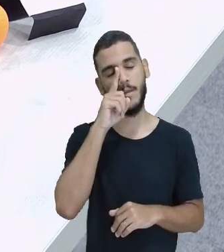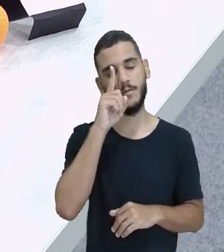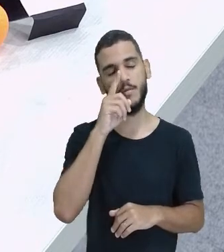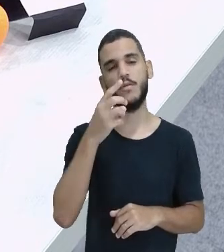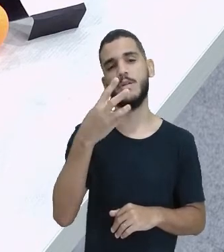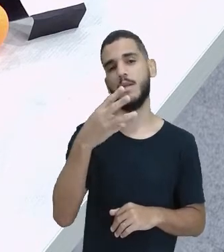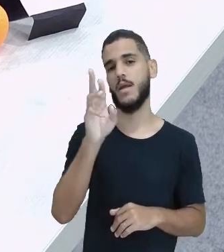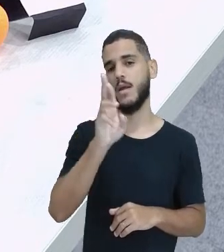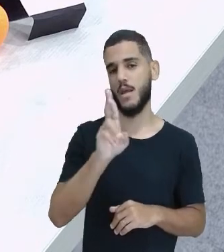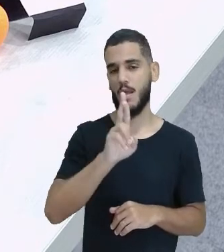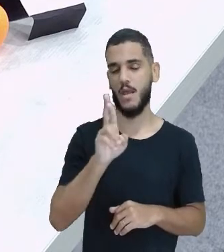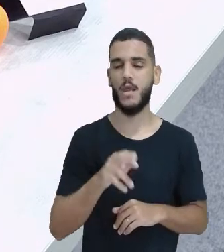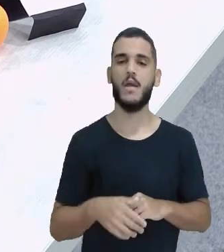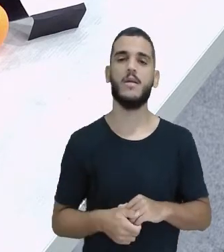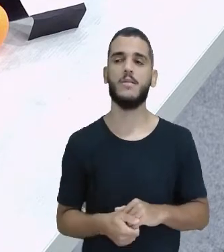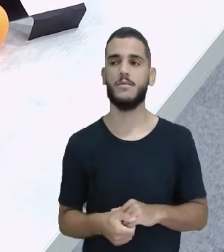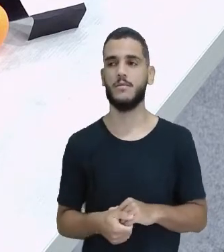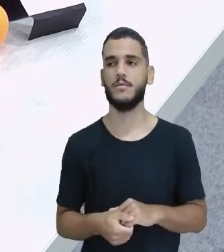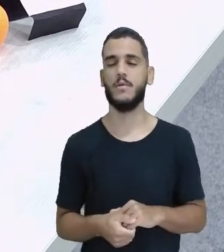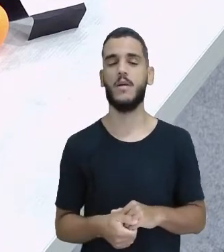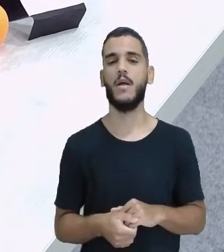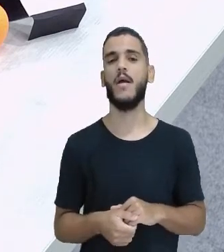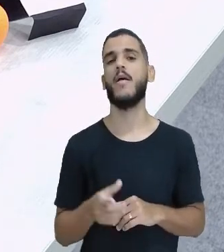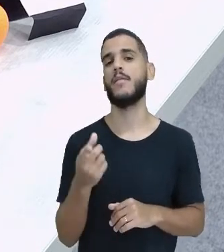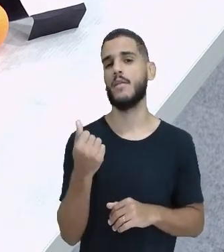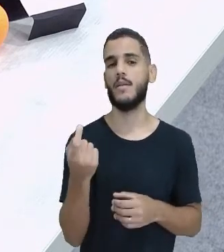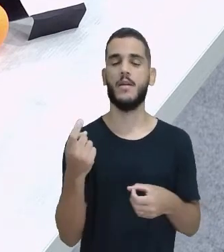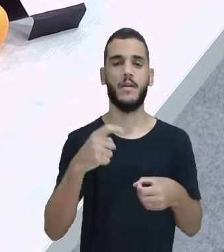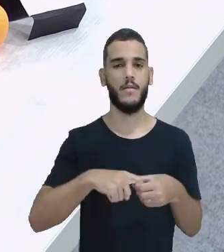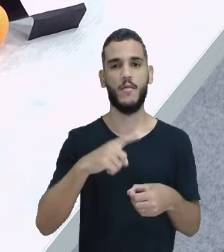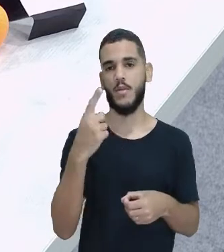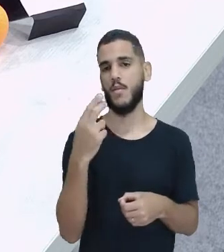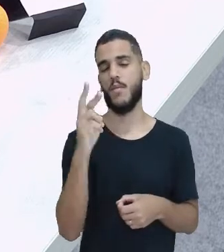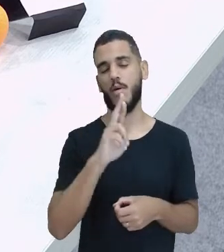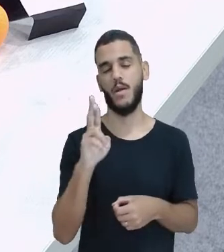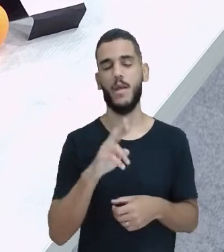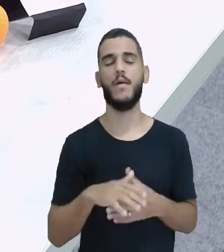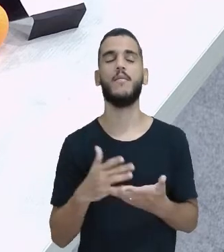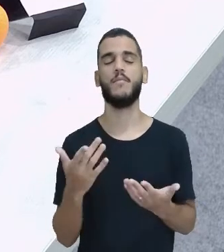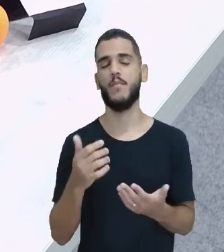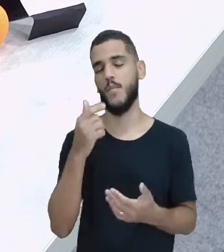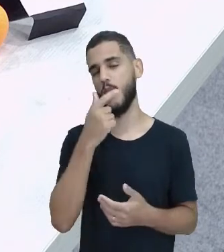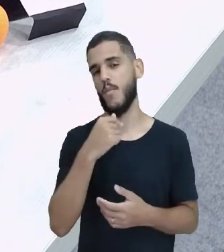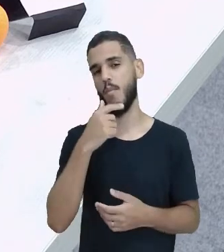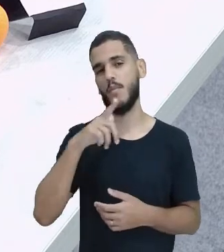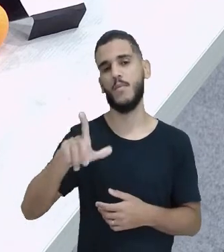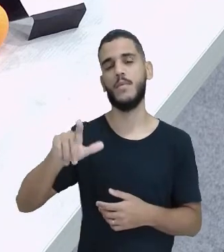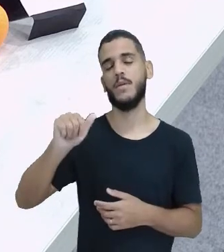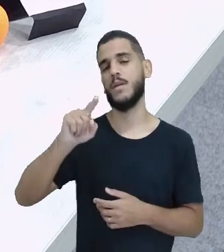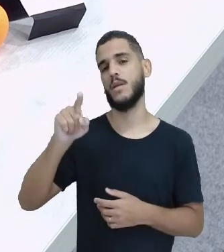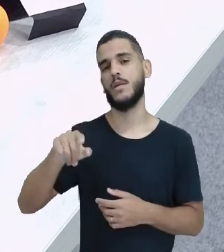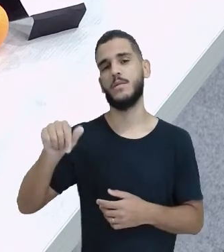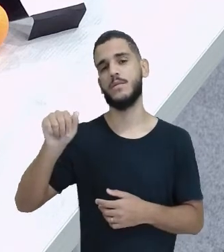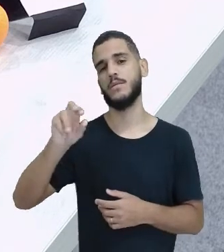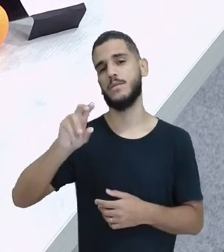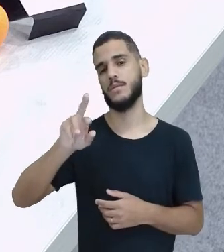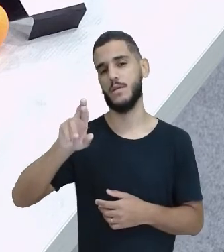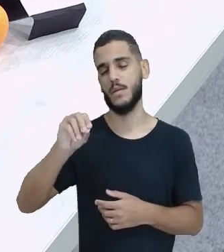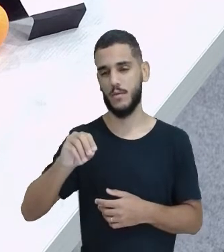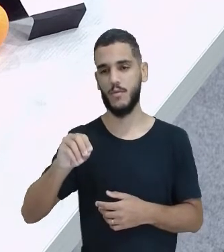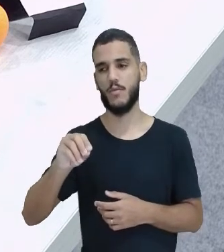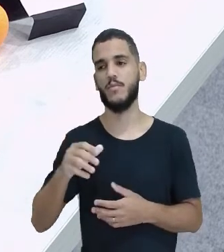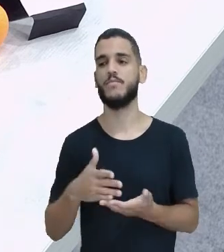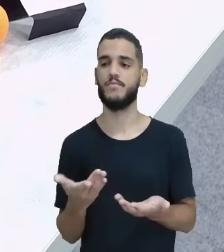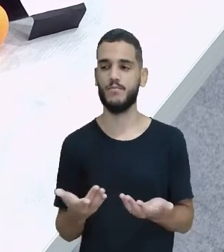de R$ 3,00. Vai sobrar ainda R$ 1,00 de troco. O Lázaro falou aqui que o suco mais essa caixa de